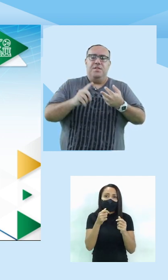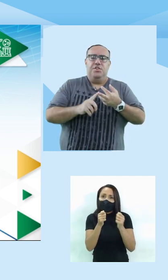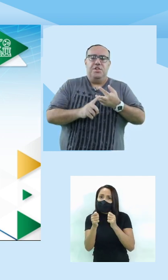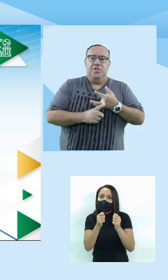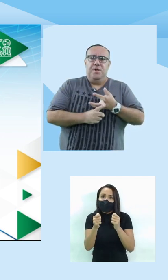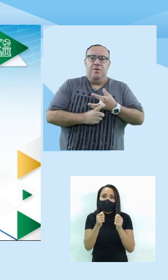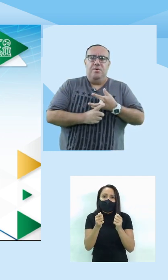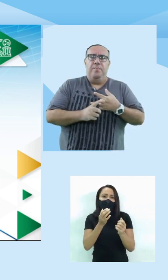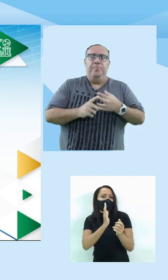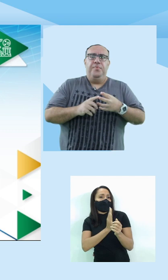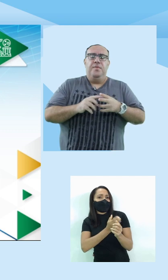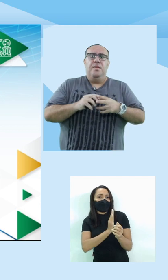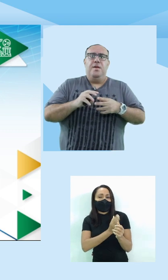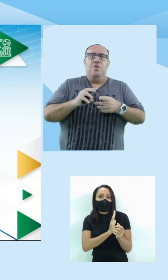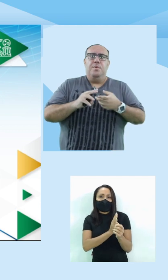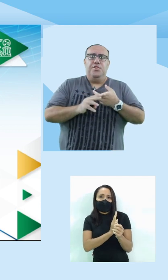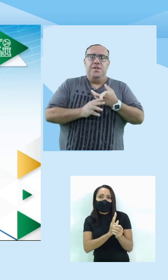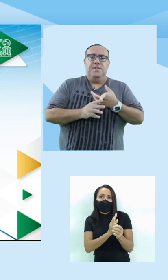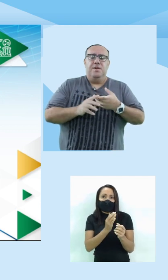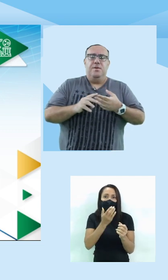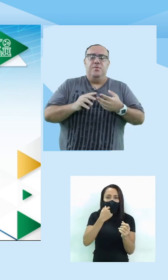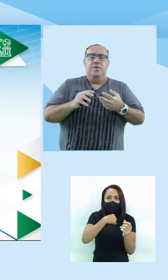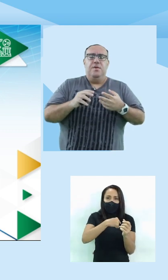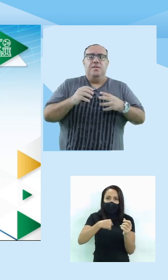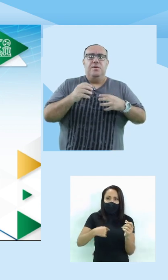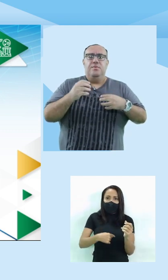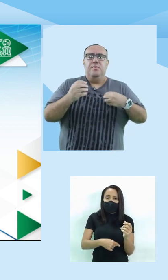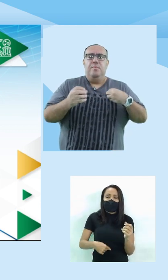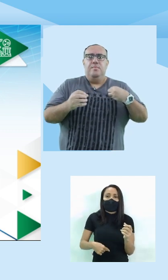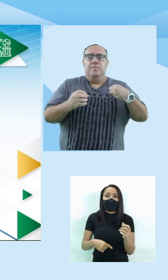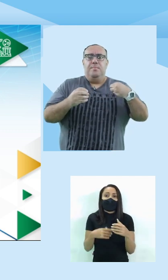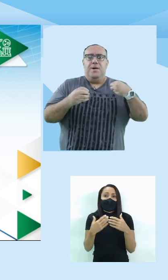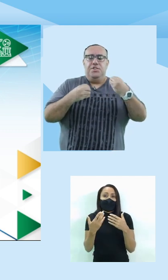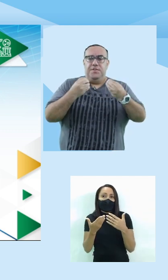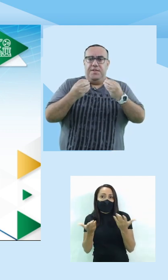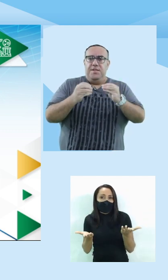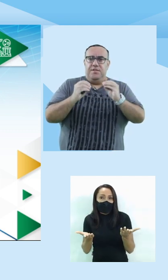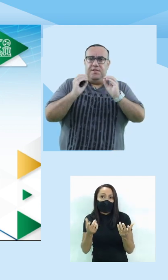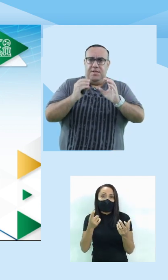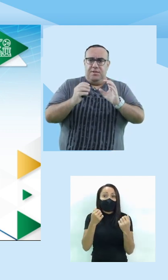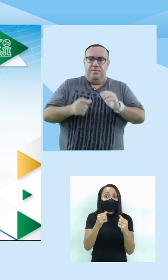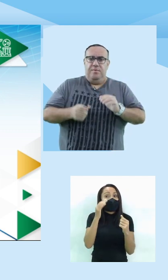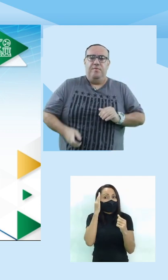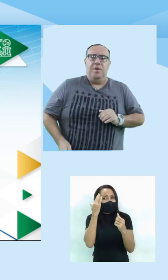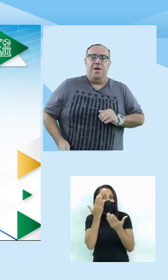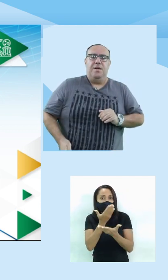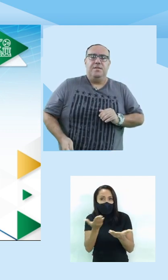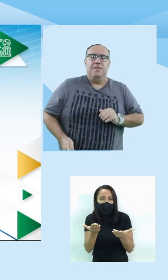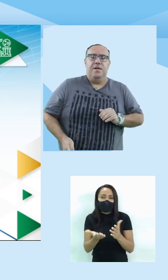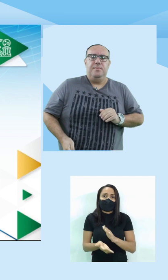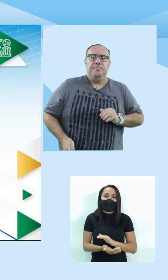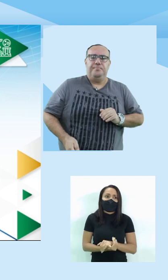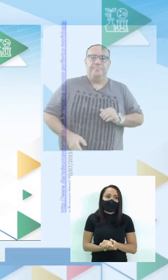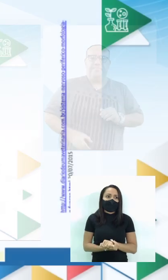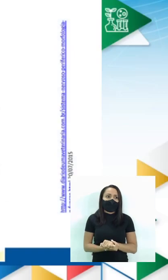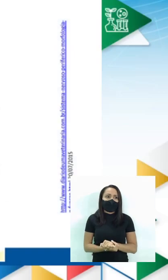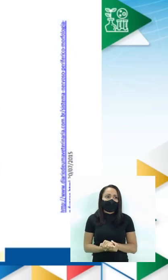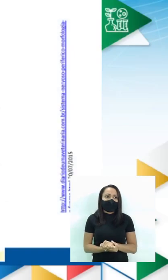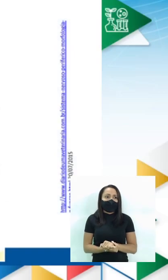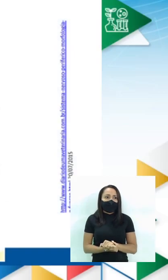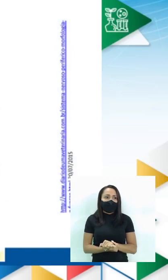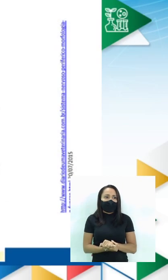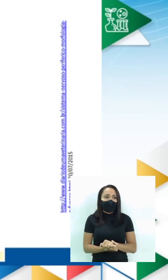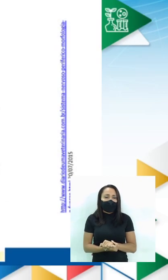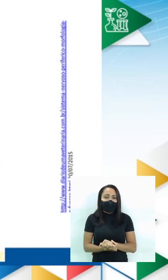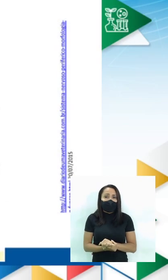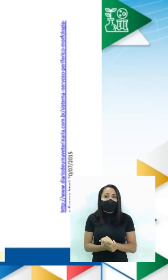Como a digestão, como a excreção. Então, basta entender isso, tá certo? Vamos lá, na tela.